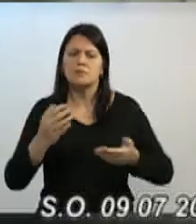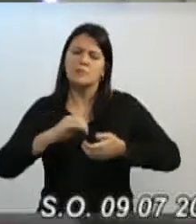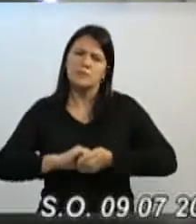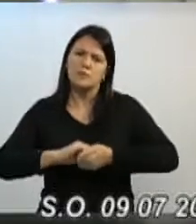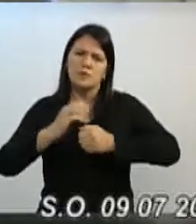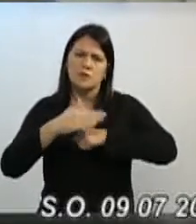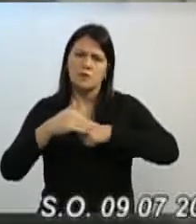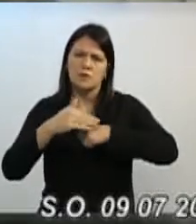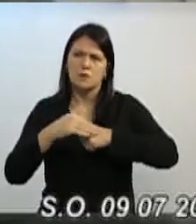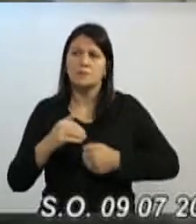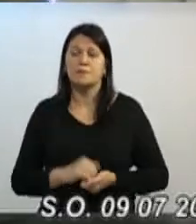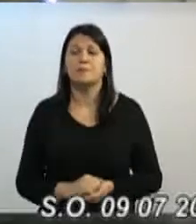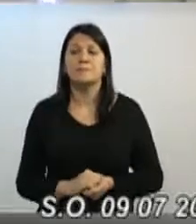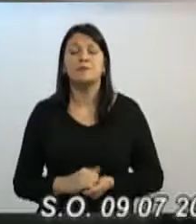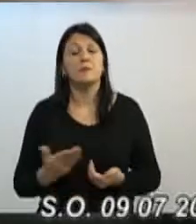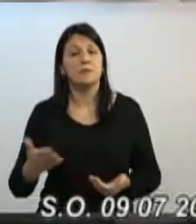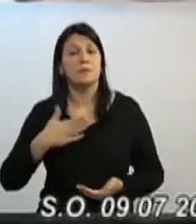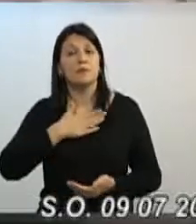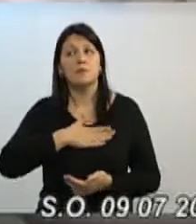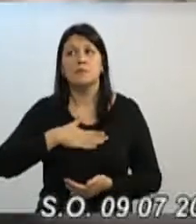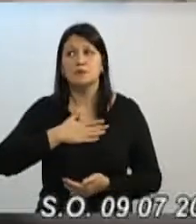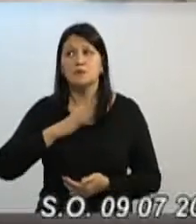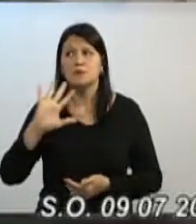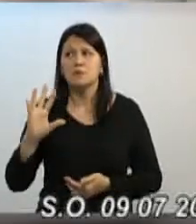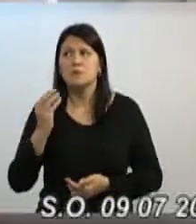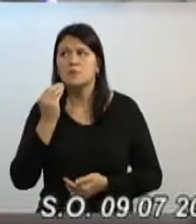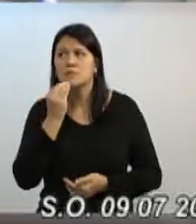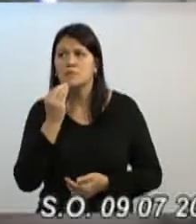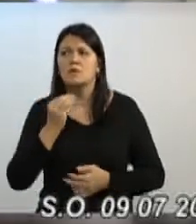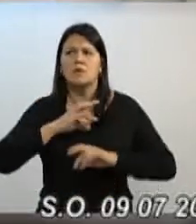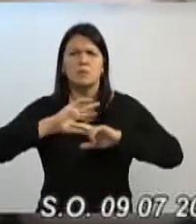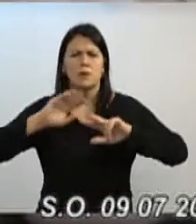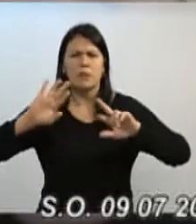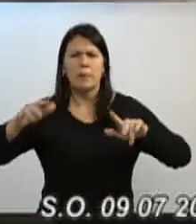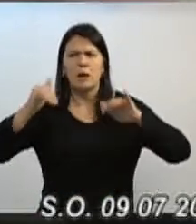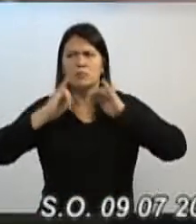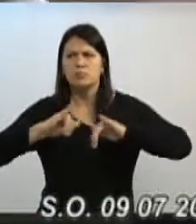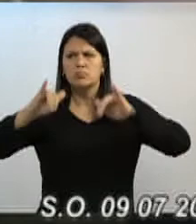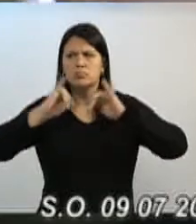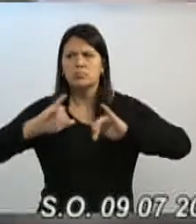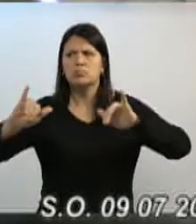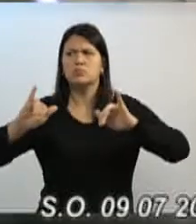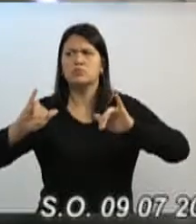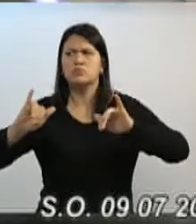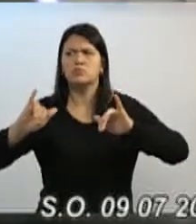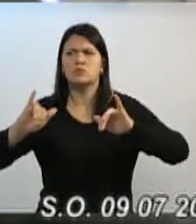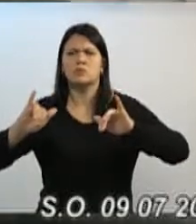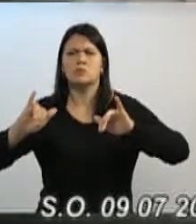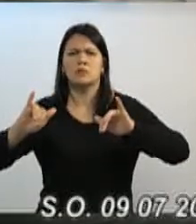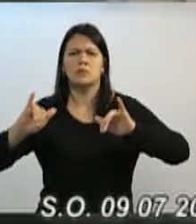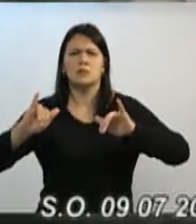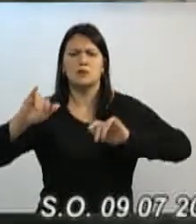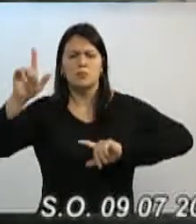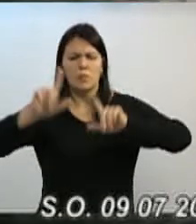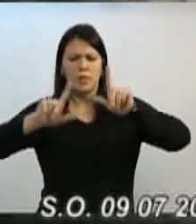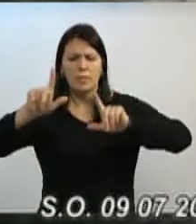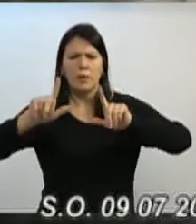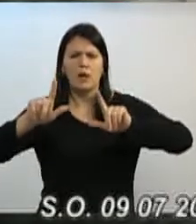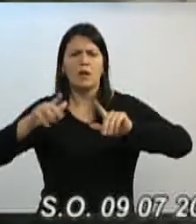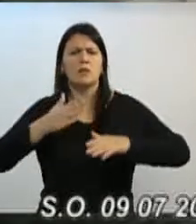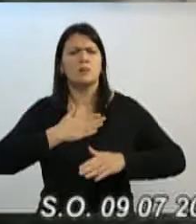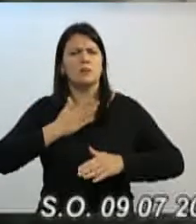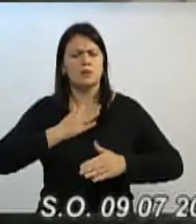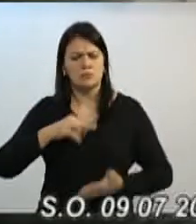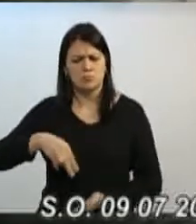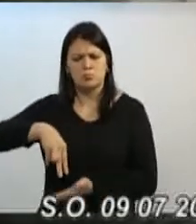carinhosa. Eu gostaria, na verdade, de aproveitar, até por várias notícias que venho vendo aí nas mídias, e deixar bem claro para a população algumas das minhas posições, das